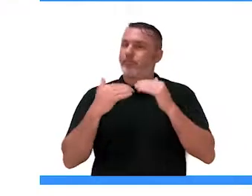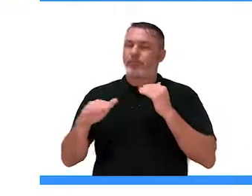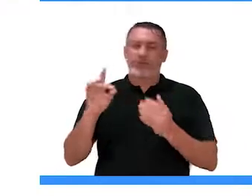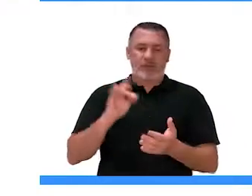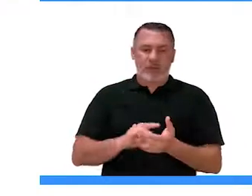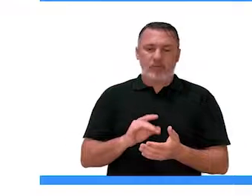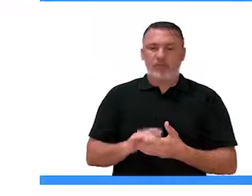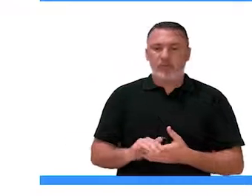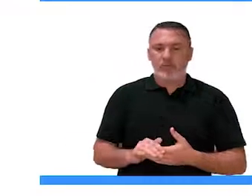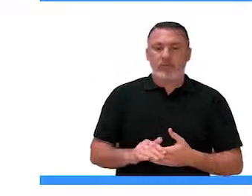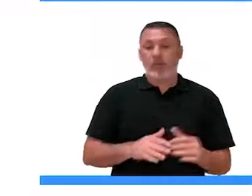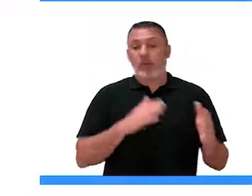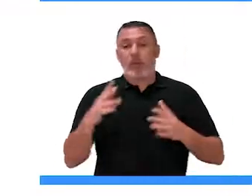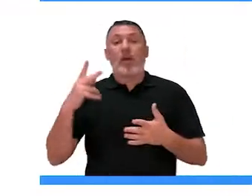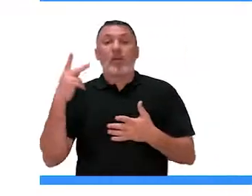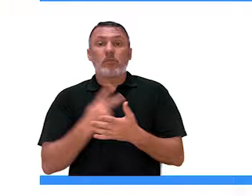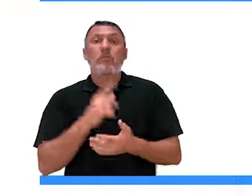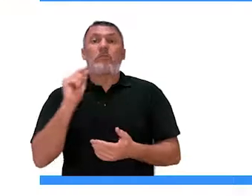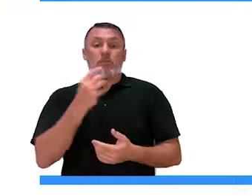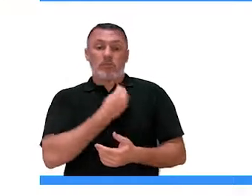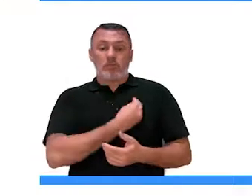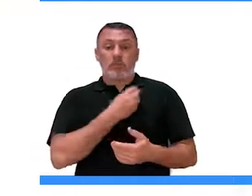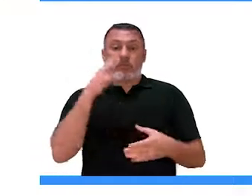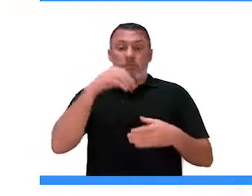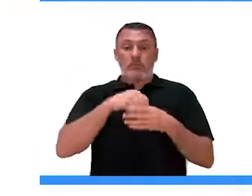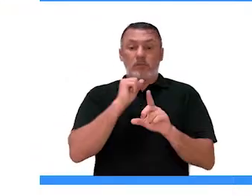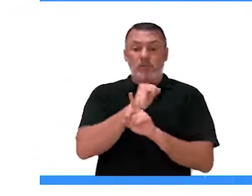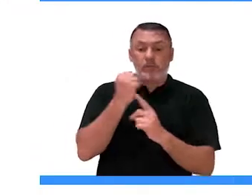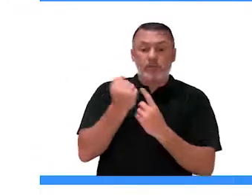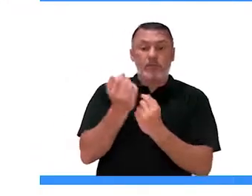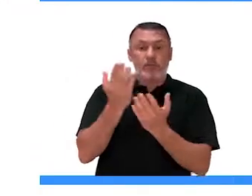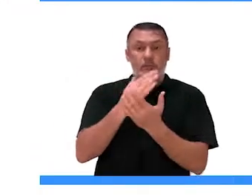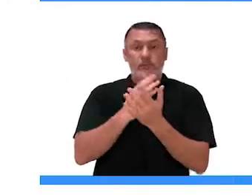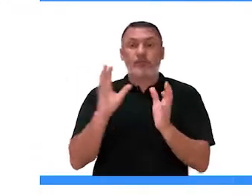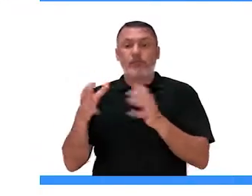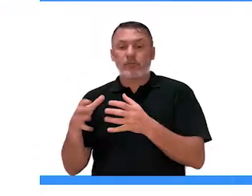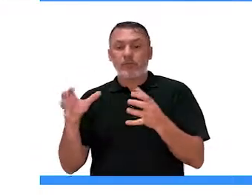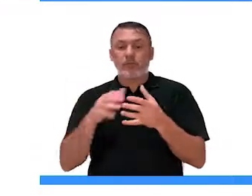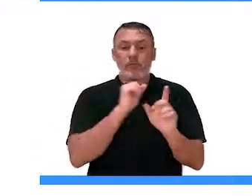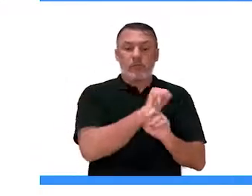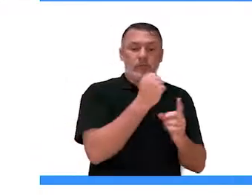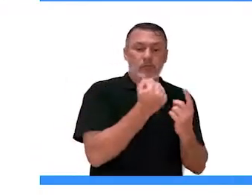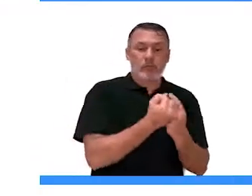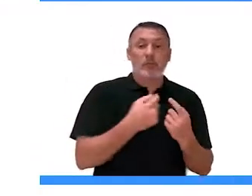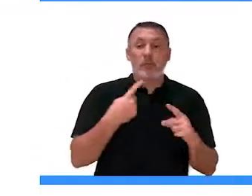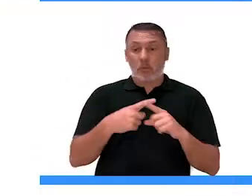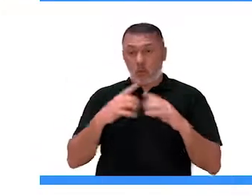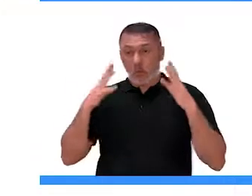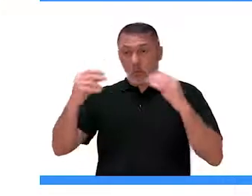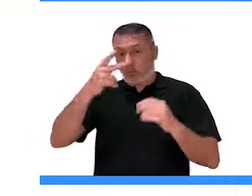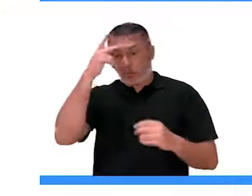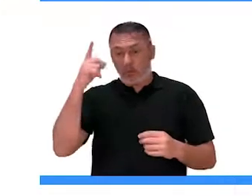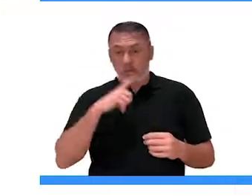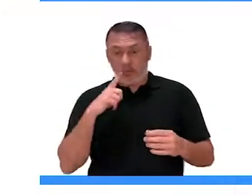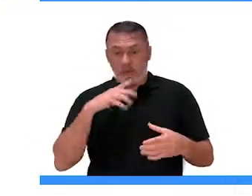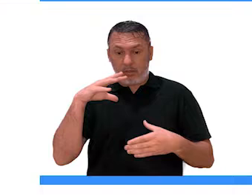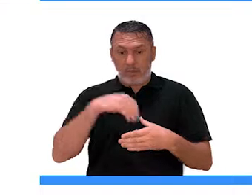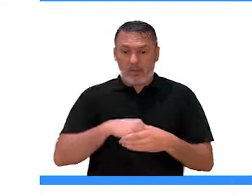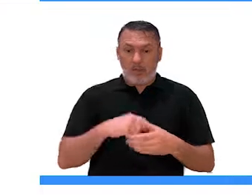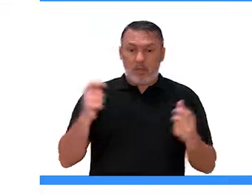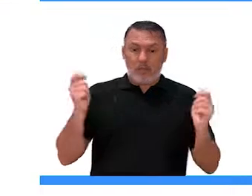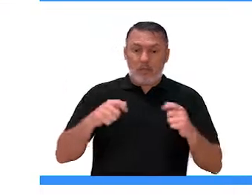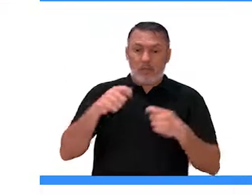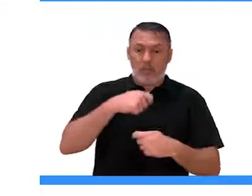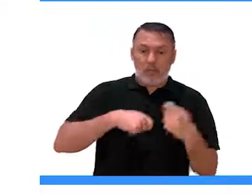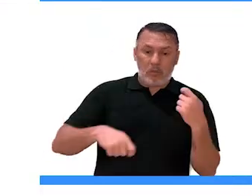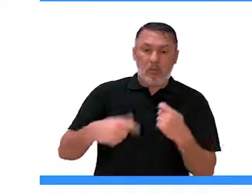não condiz com a realidade. O fato é que vivemos uma sociedade dividida em classes sociais na qual nem todas as pessoas têm condições